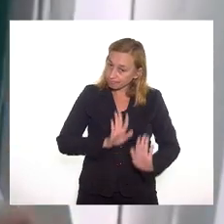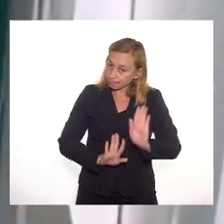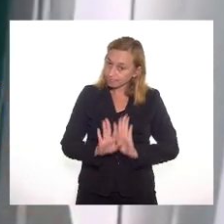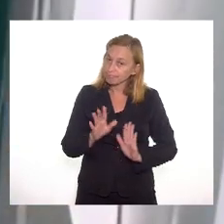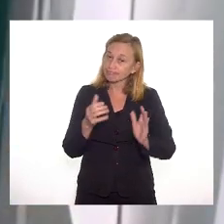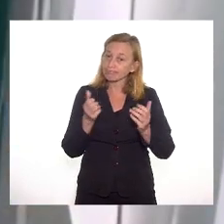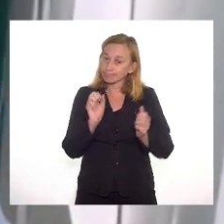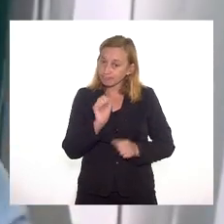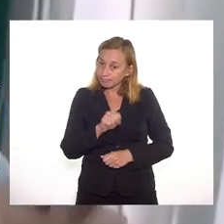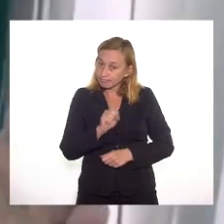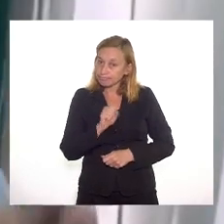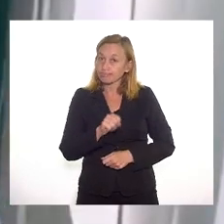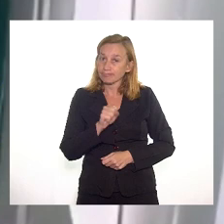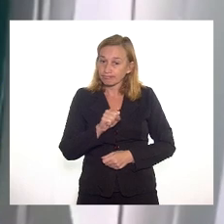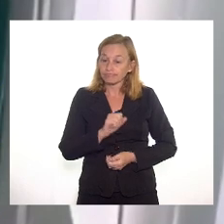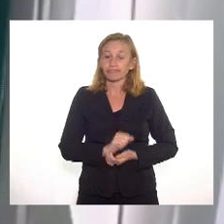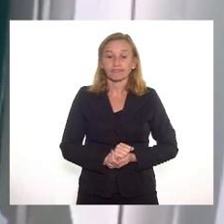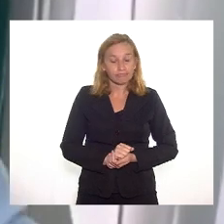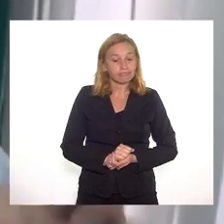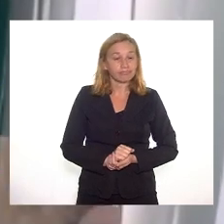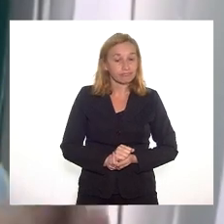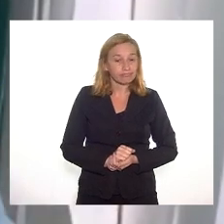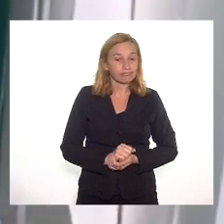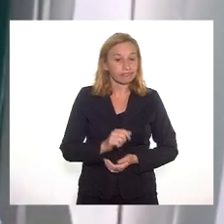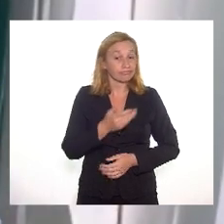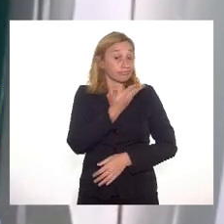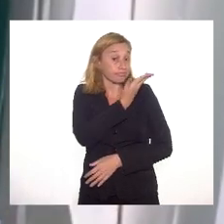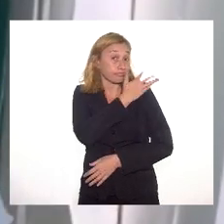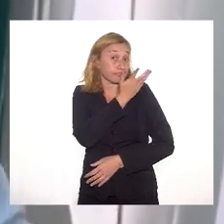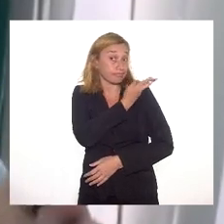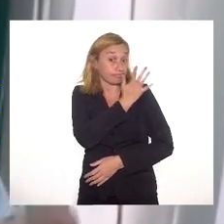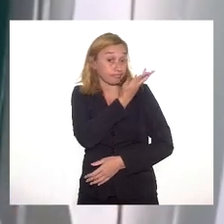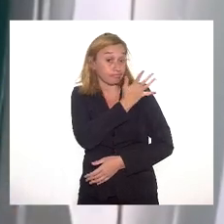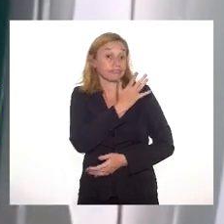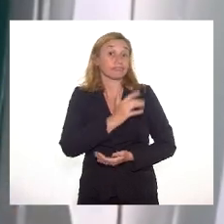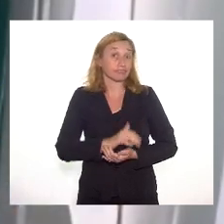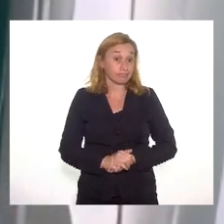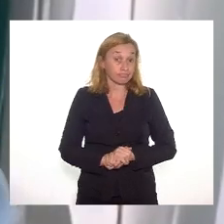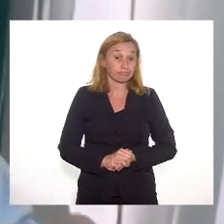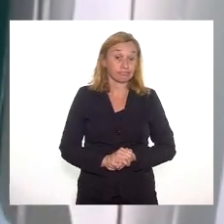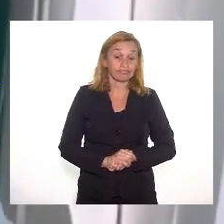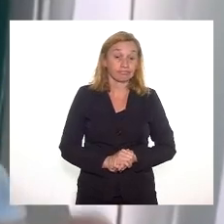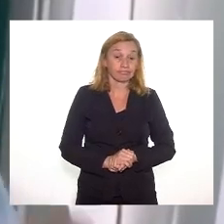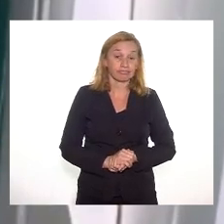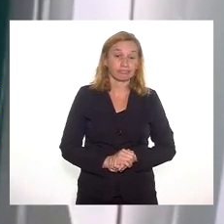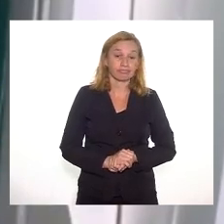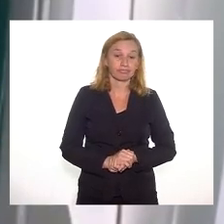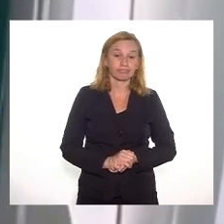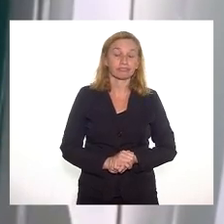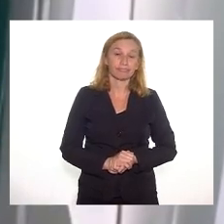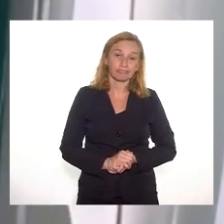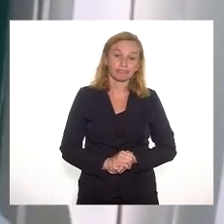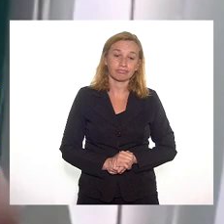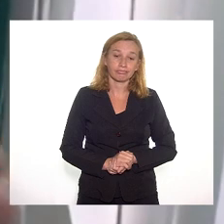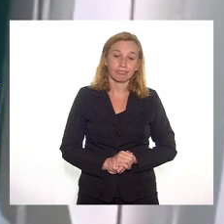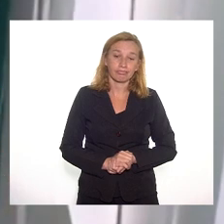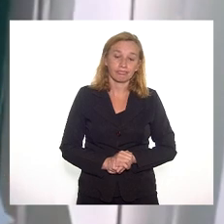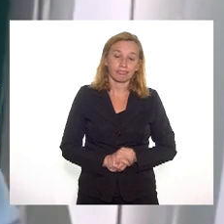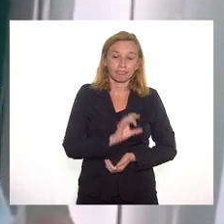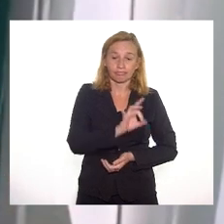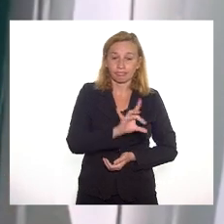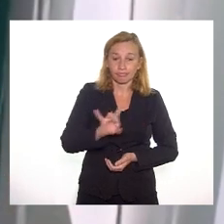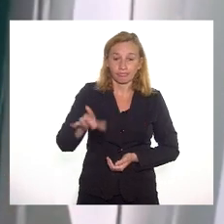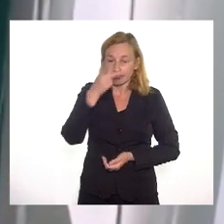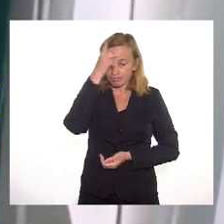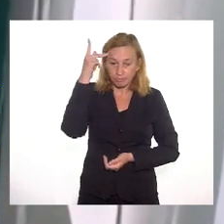os estereótipos, com os estigmas, com os preconceitos, com as classificações, Tia Ju, apriorísticas, né? Cada pessoa